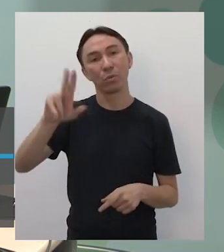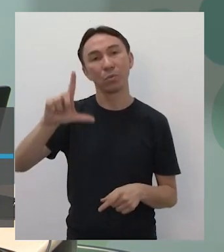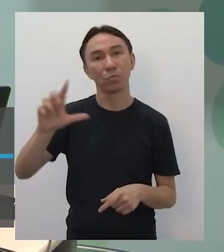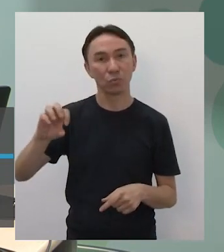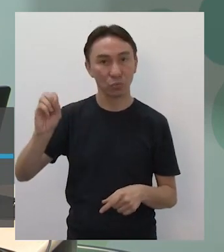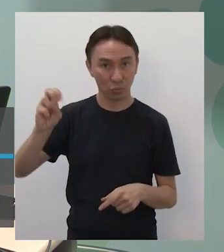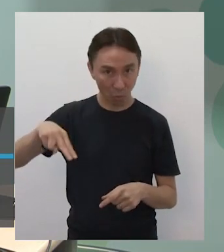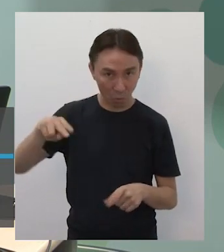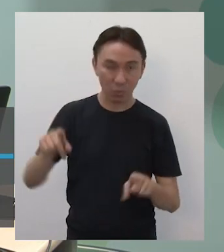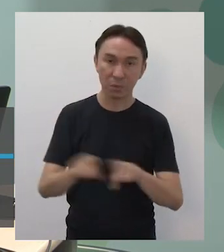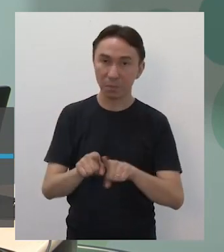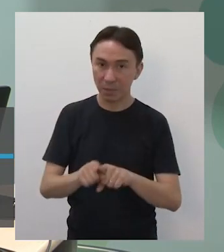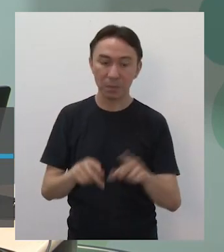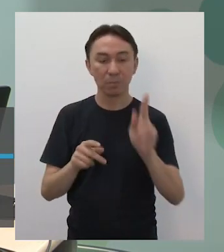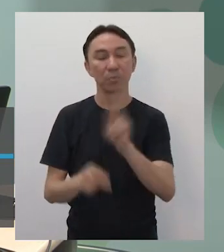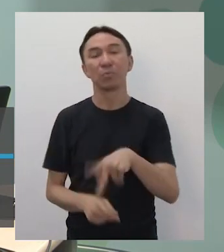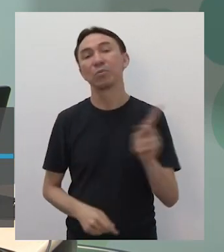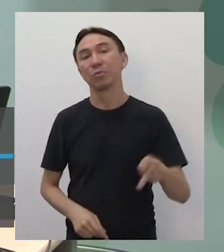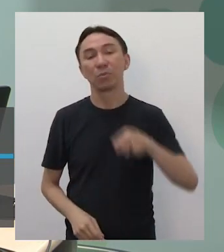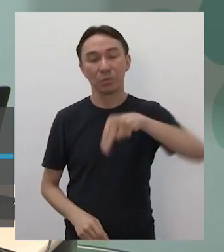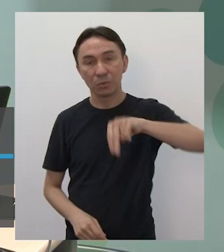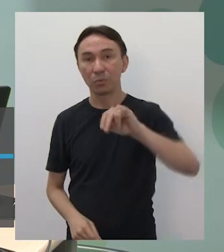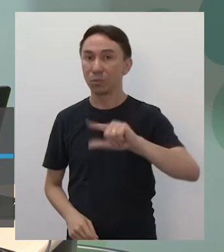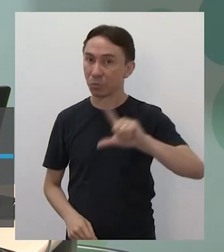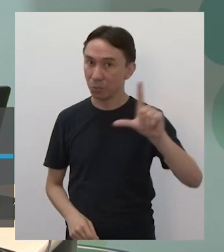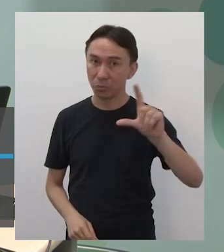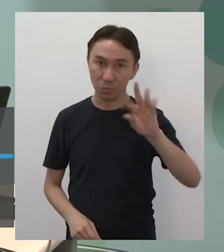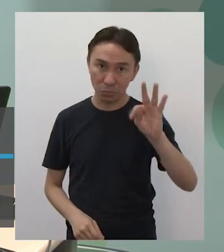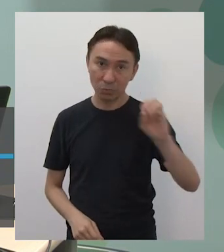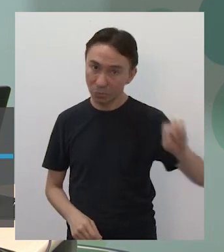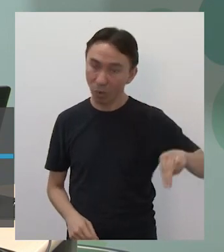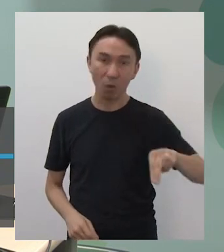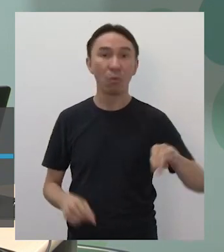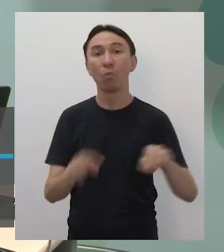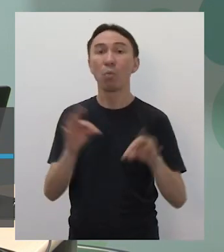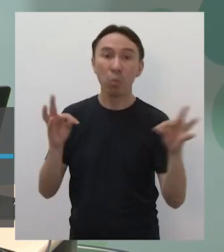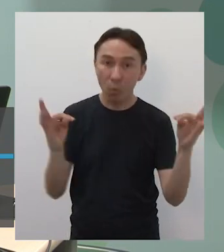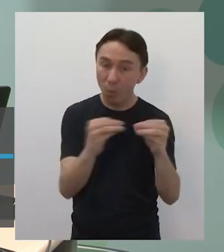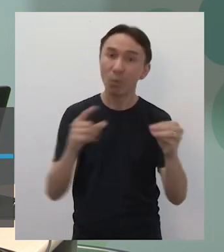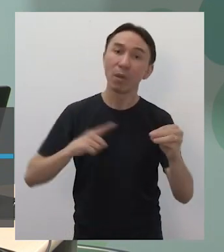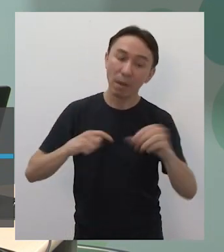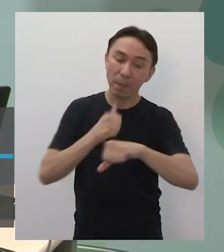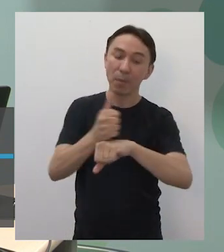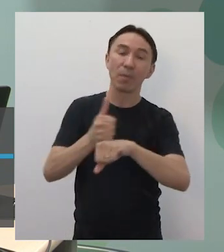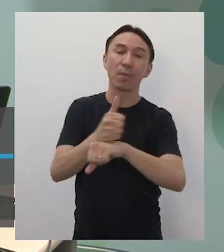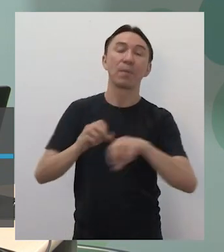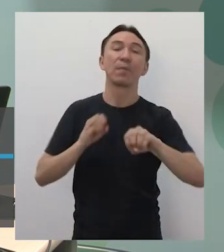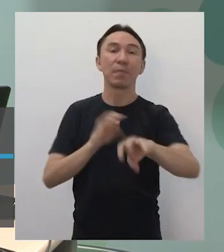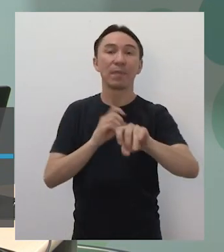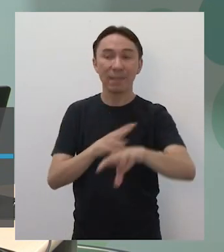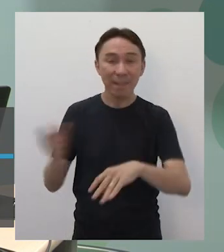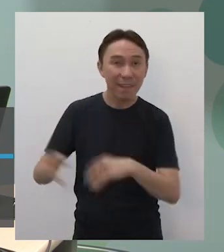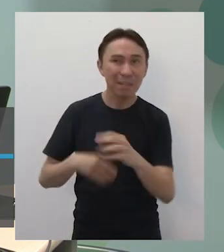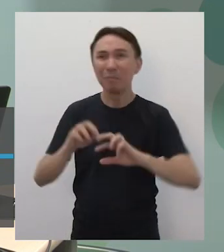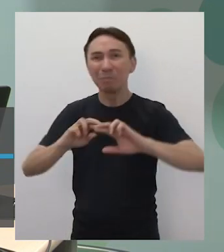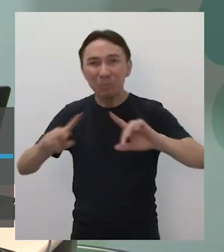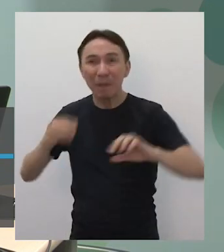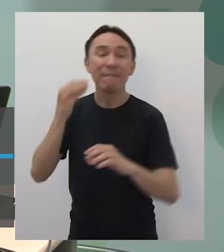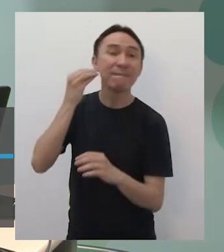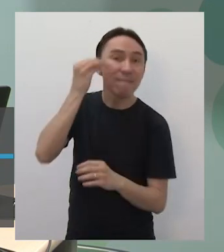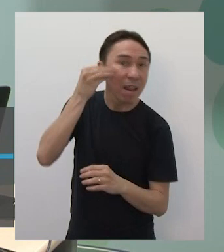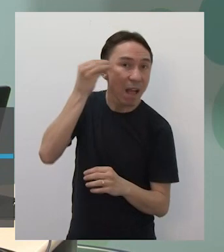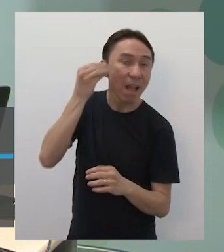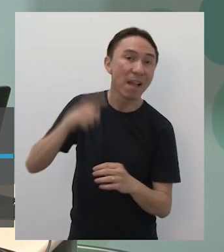professor Nilton. Todos profissionais da educação, como você e eu, que toparam compartilhar suas vivências e experiências com a gente ao longo